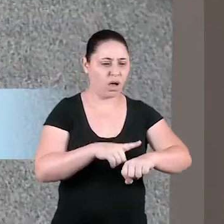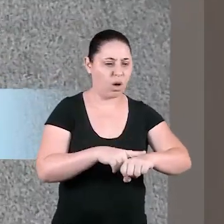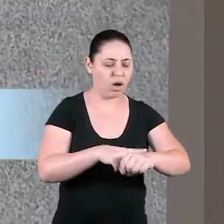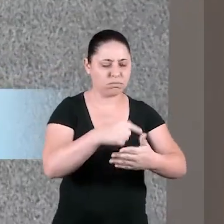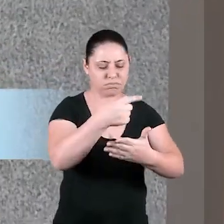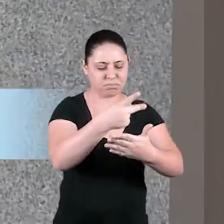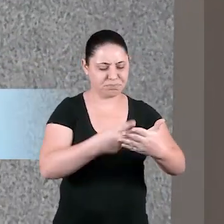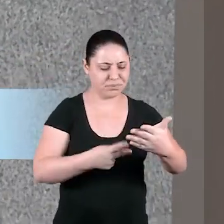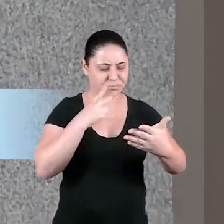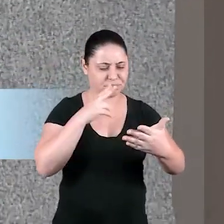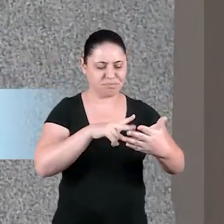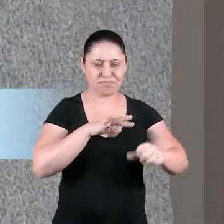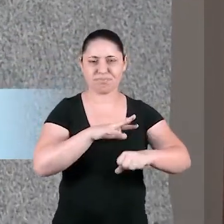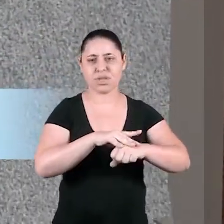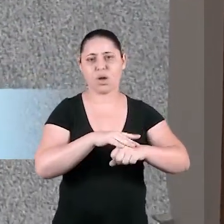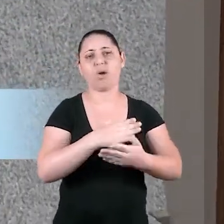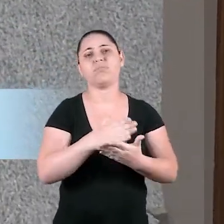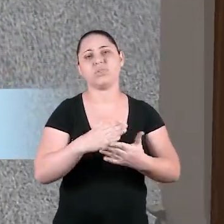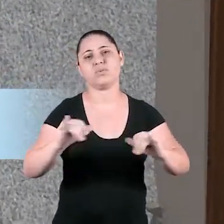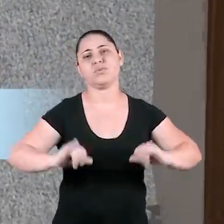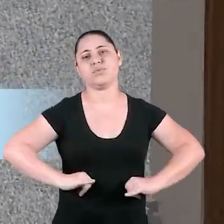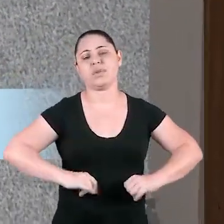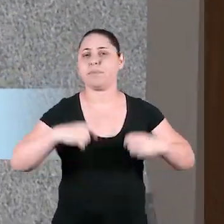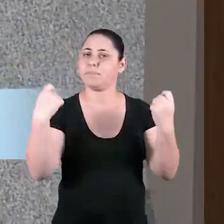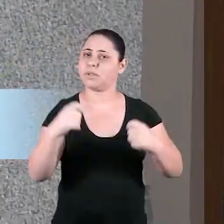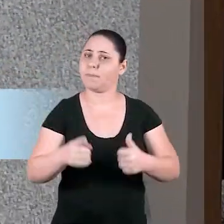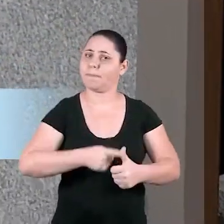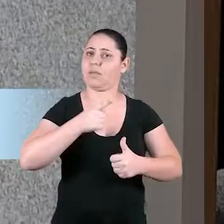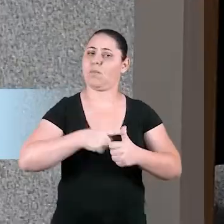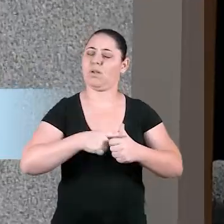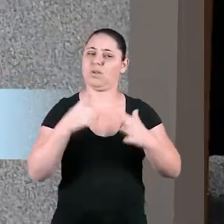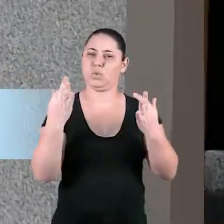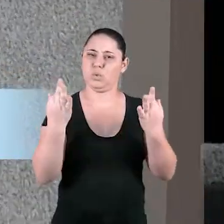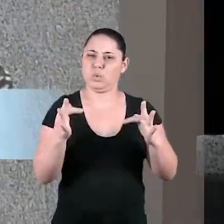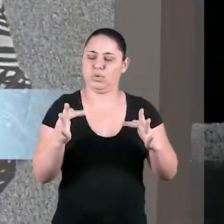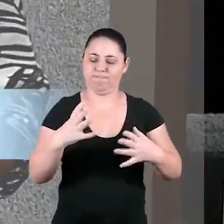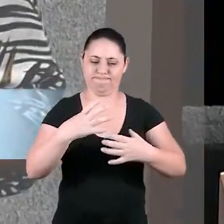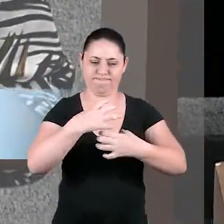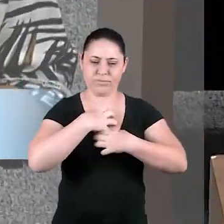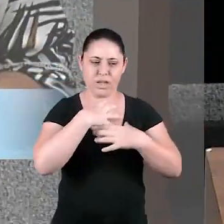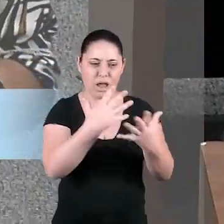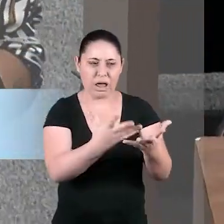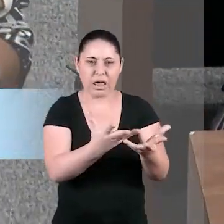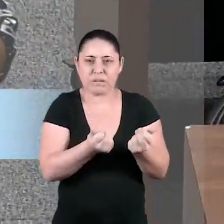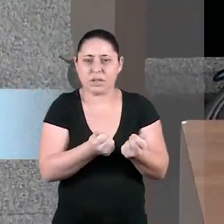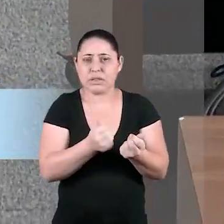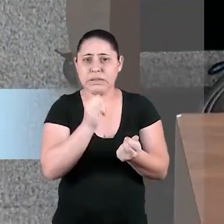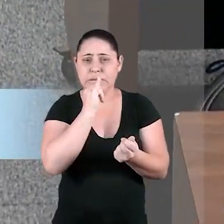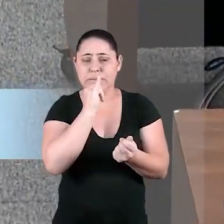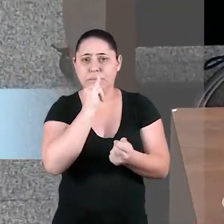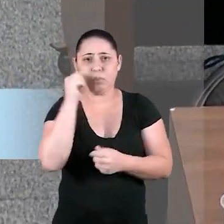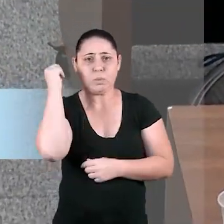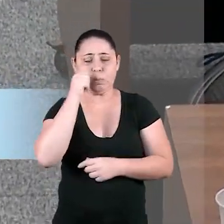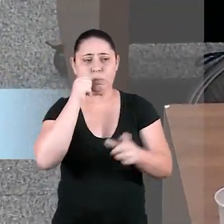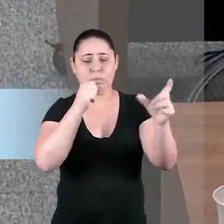um diagnóstico ele já está sofrendo. E nós precisamos lidar com essas dores. Então, por exemplo, uma mulher que